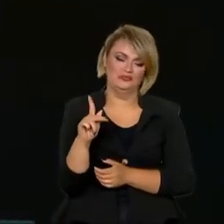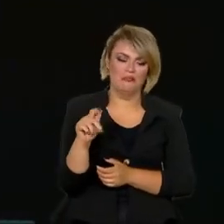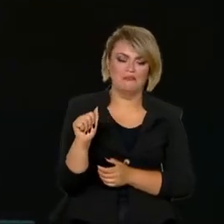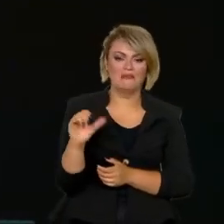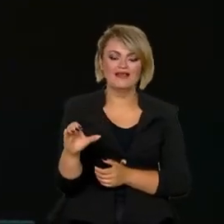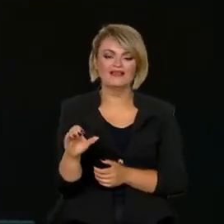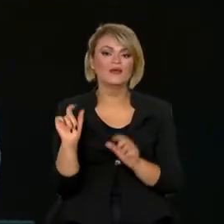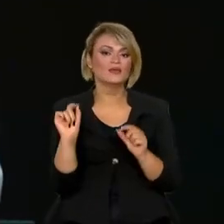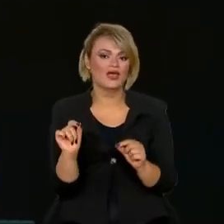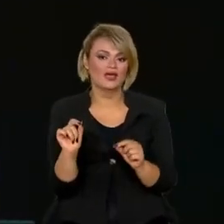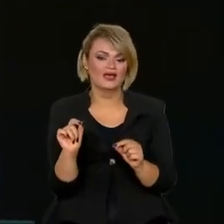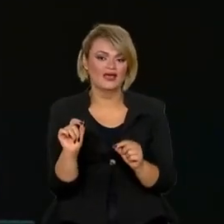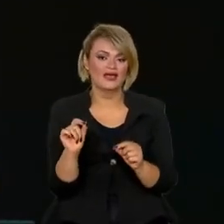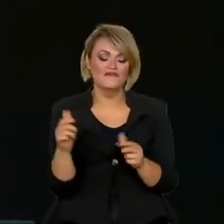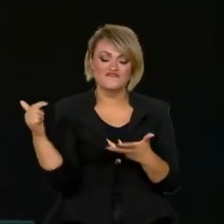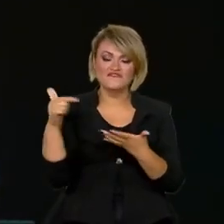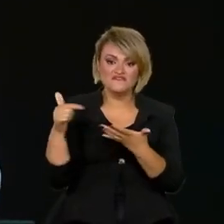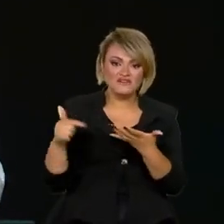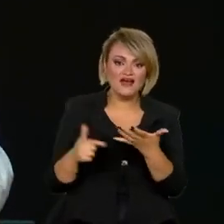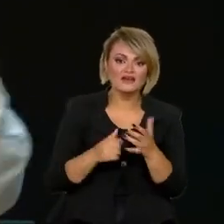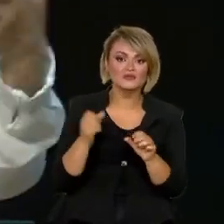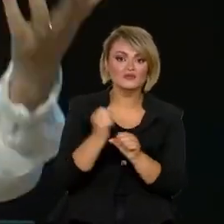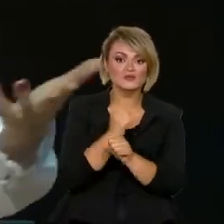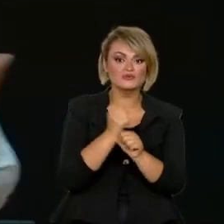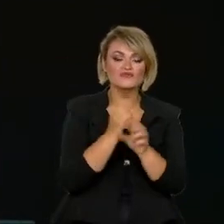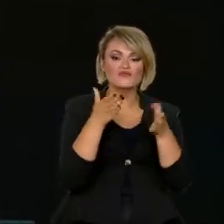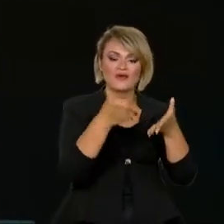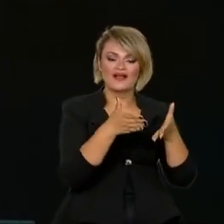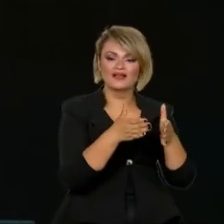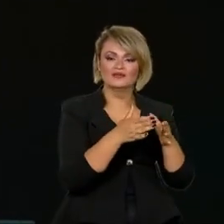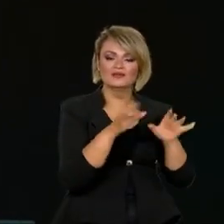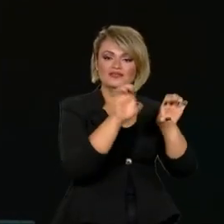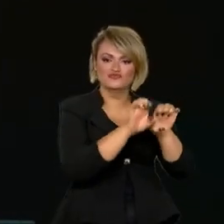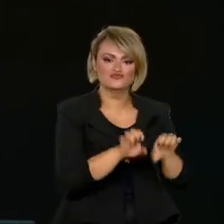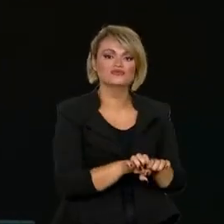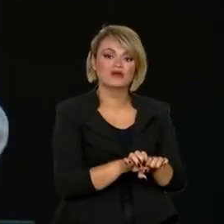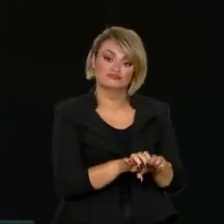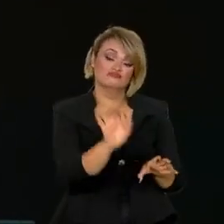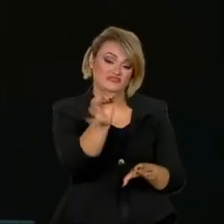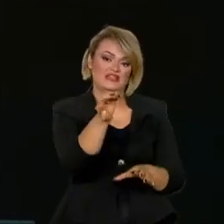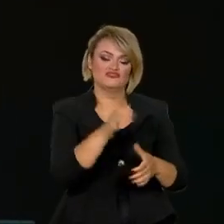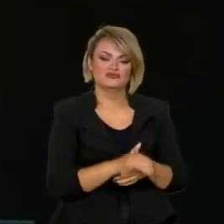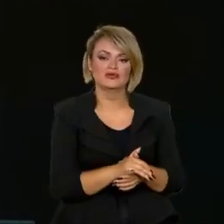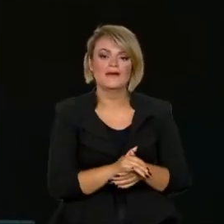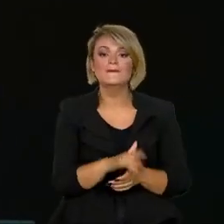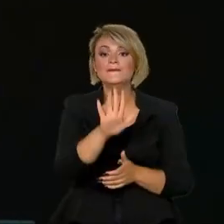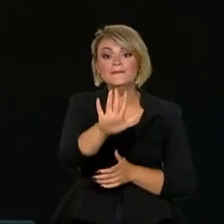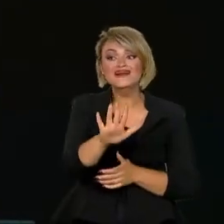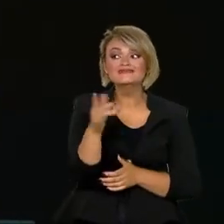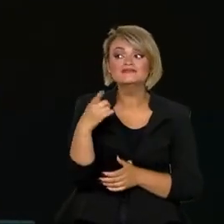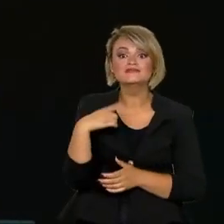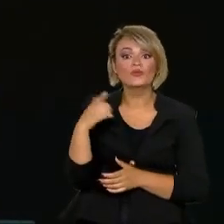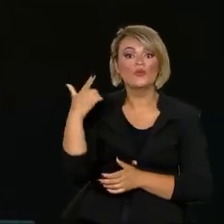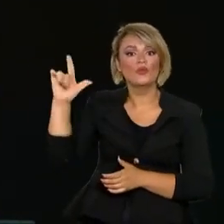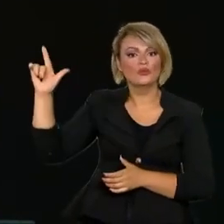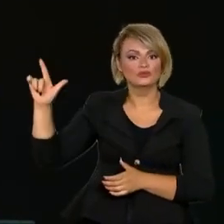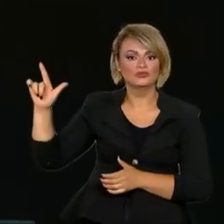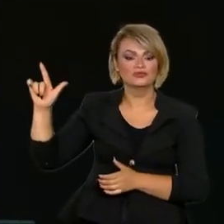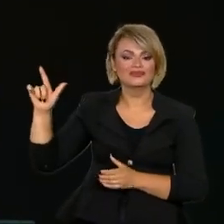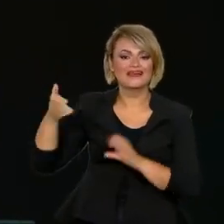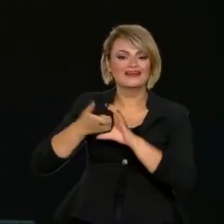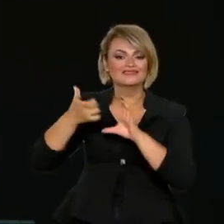é visto como um conjunto de empreendimentos de infraestrutura, e isso é verdade, é isso mesmo. Mas ele também tem um conjunto de